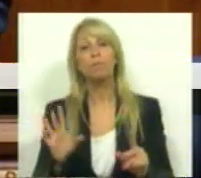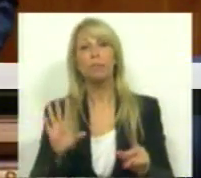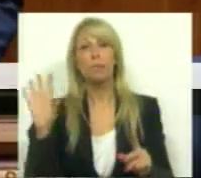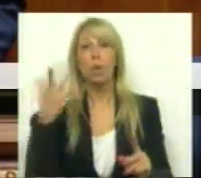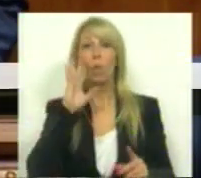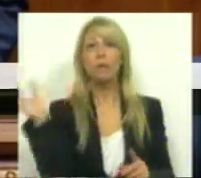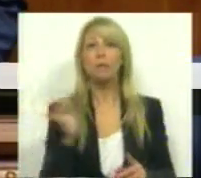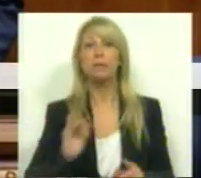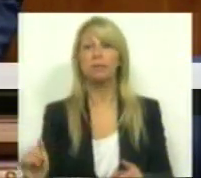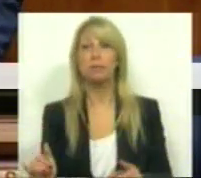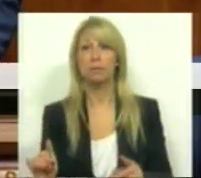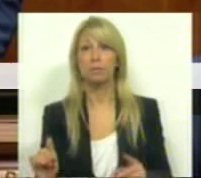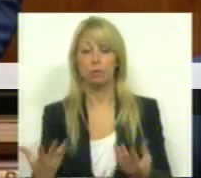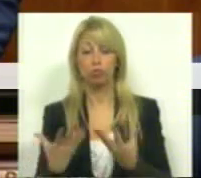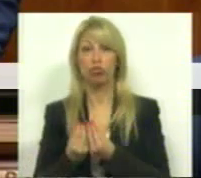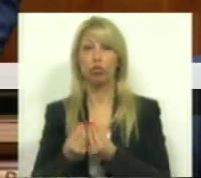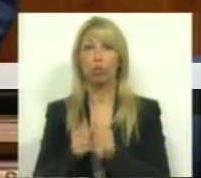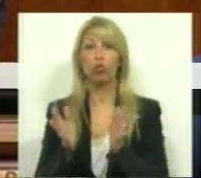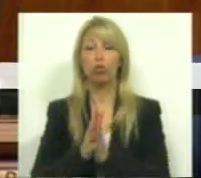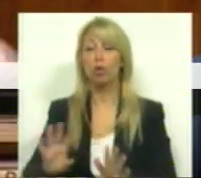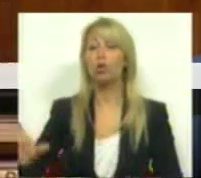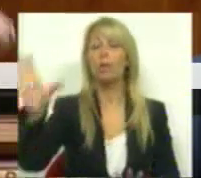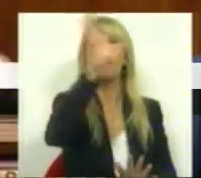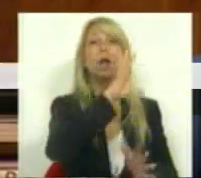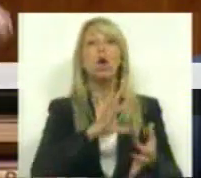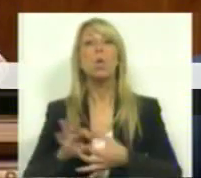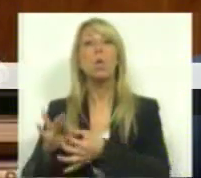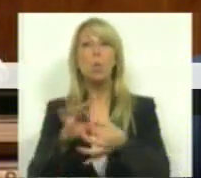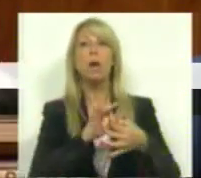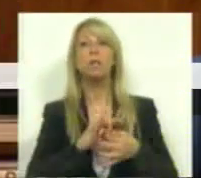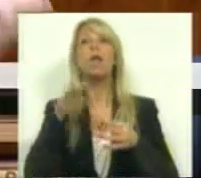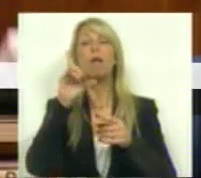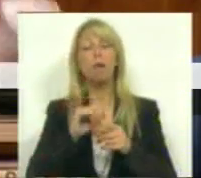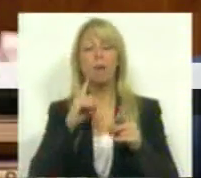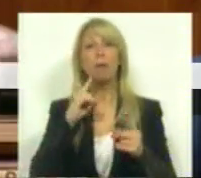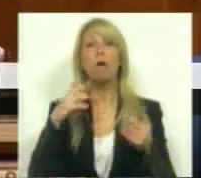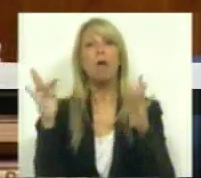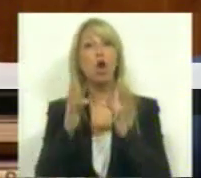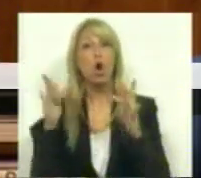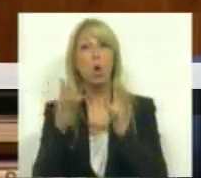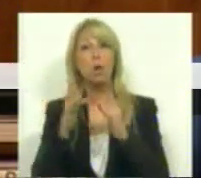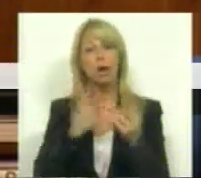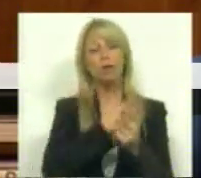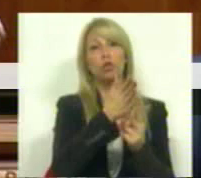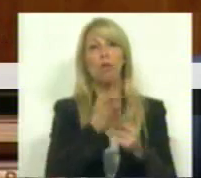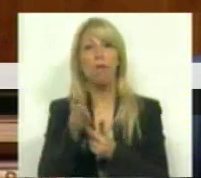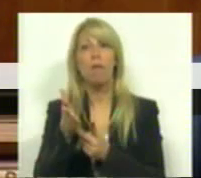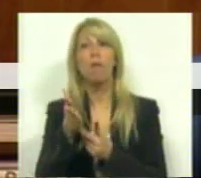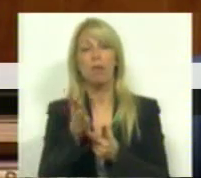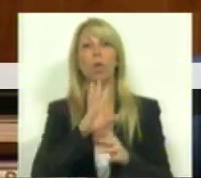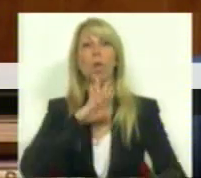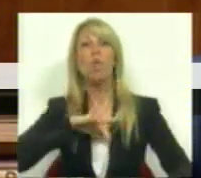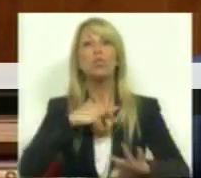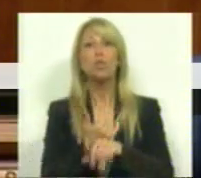procuramos, junto de todos os países da coesão, mas também nos contactos bilaterais que fazemos com todos os outros Estados, com todos os